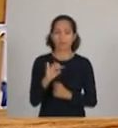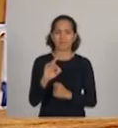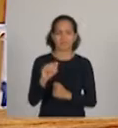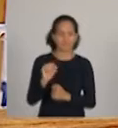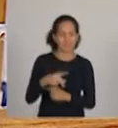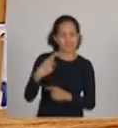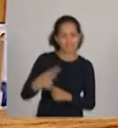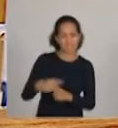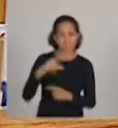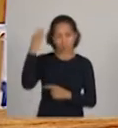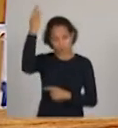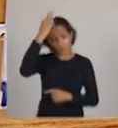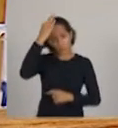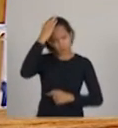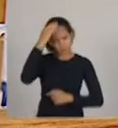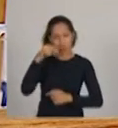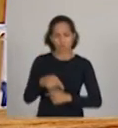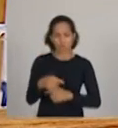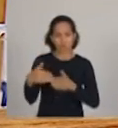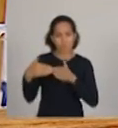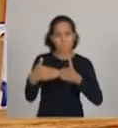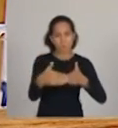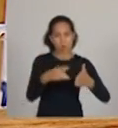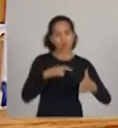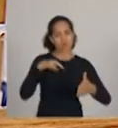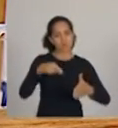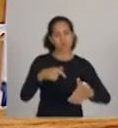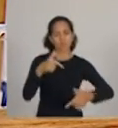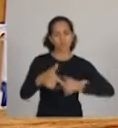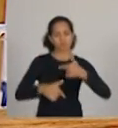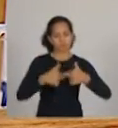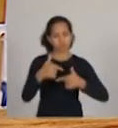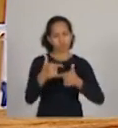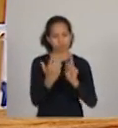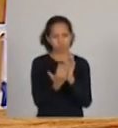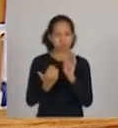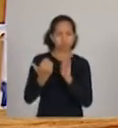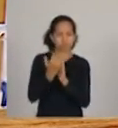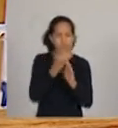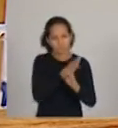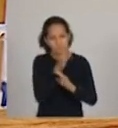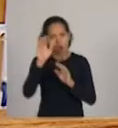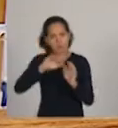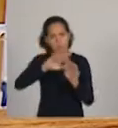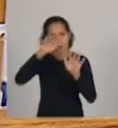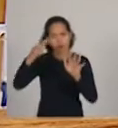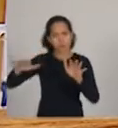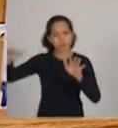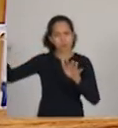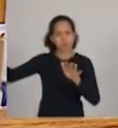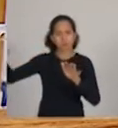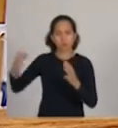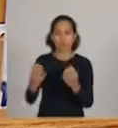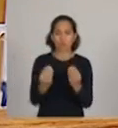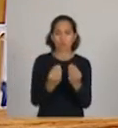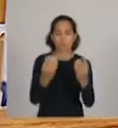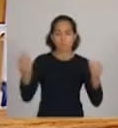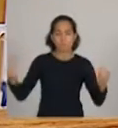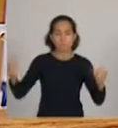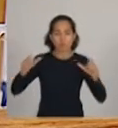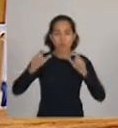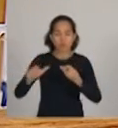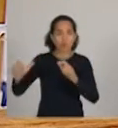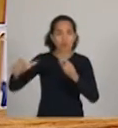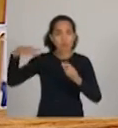participação muito grande num estado tão voltado para o mar. Nós temos um dos maiores números de portos